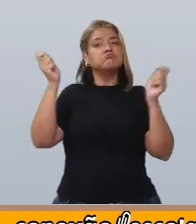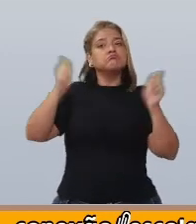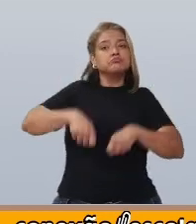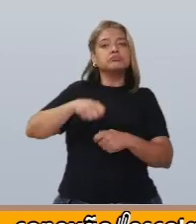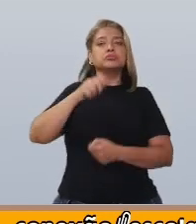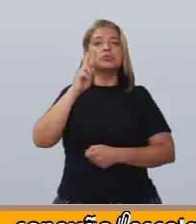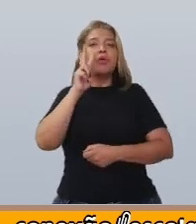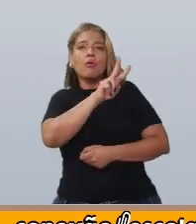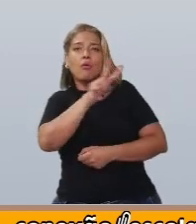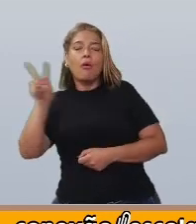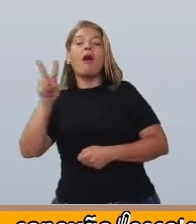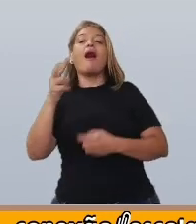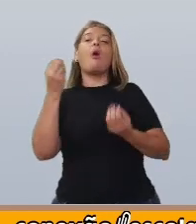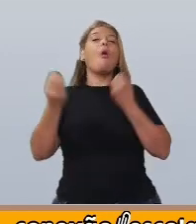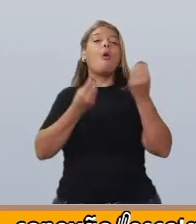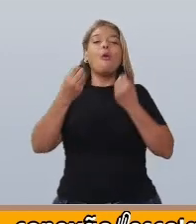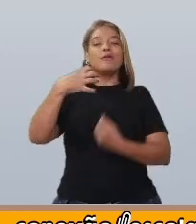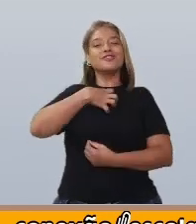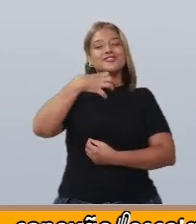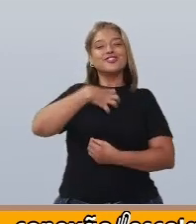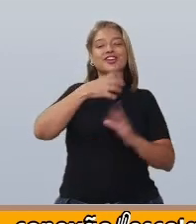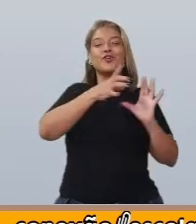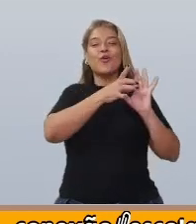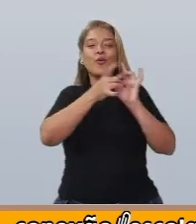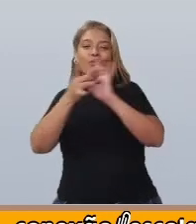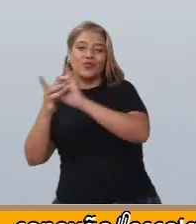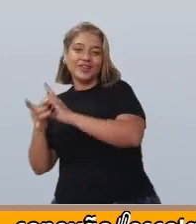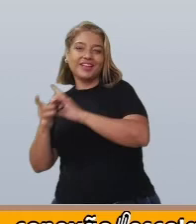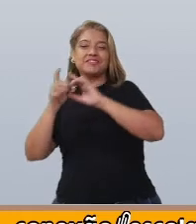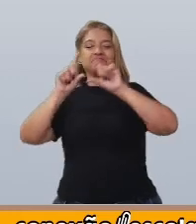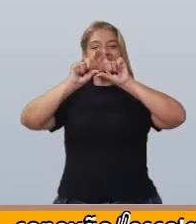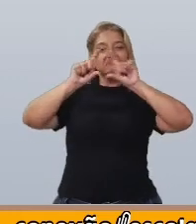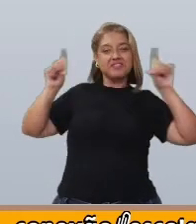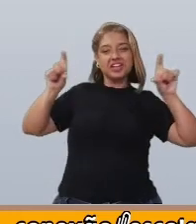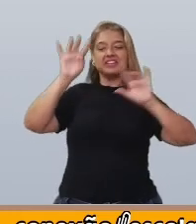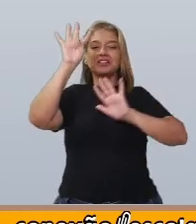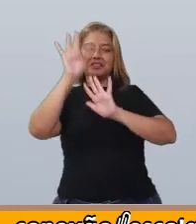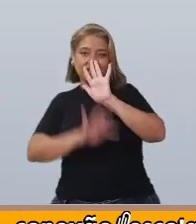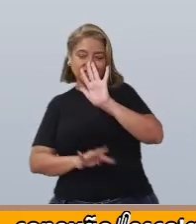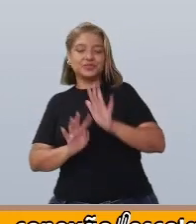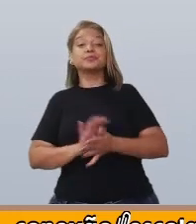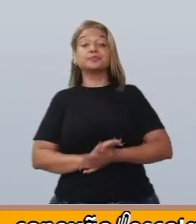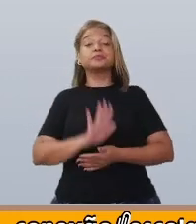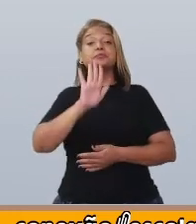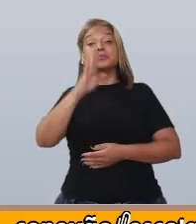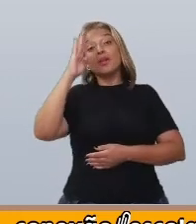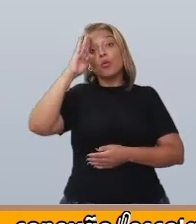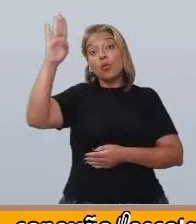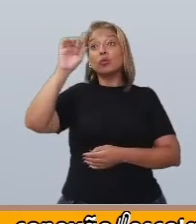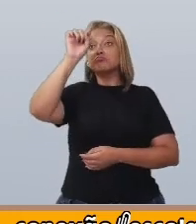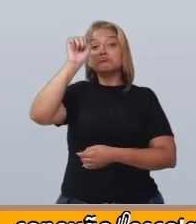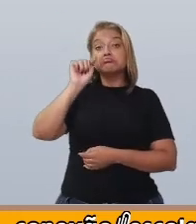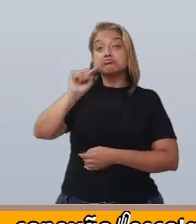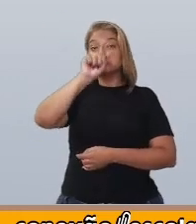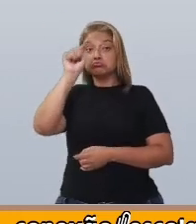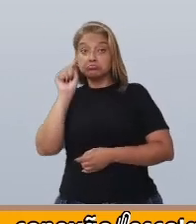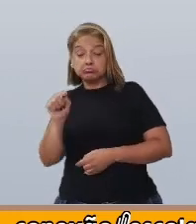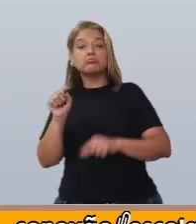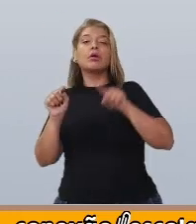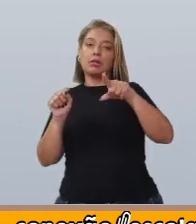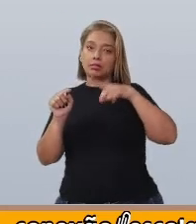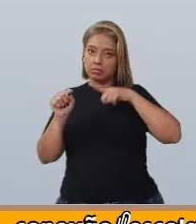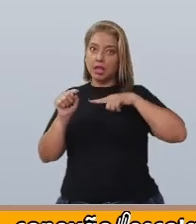das frases, seus sentidos e suas intenções. De acordo com a pontuação, muda-se